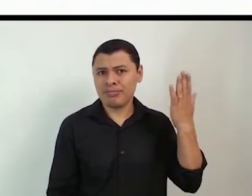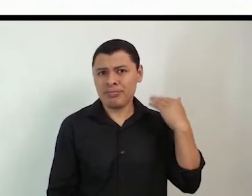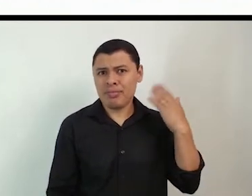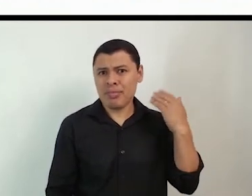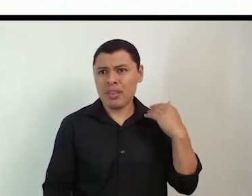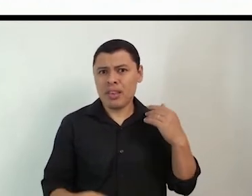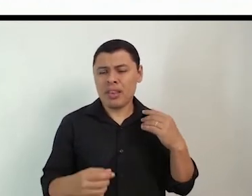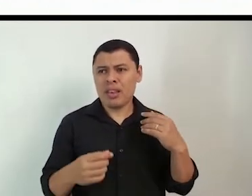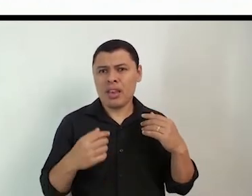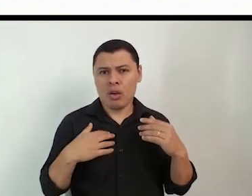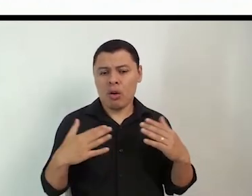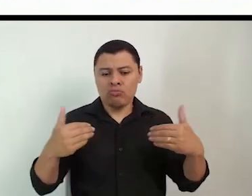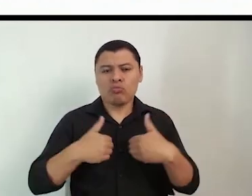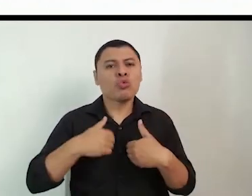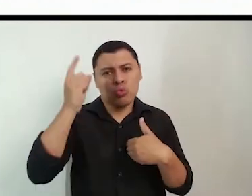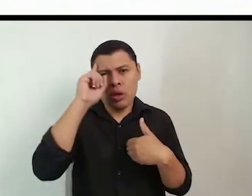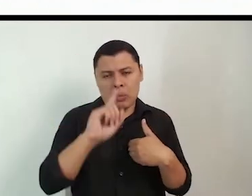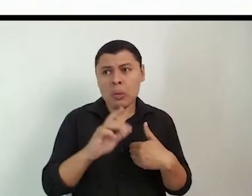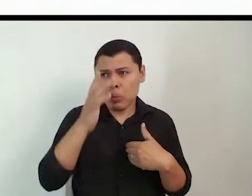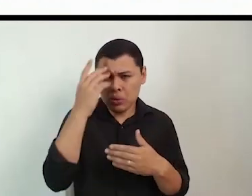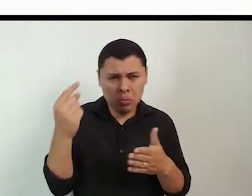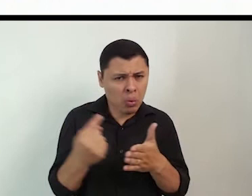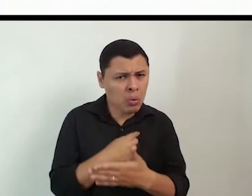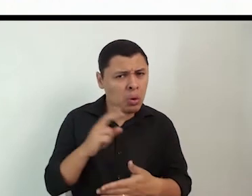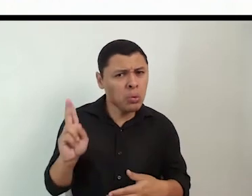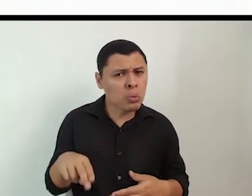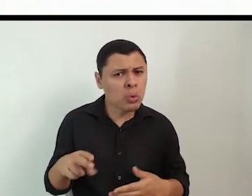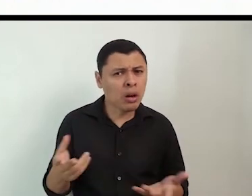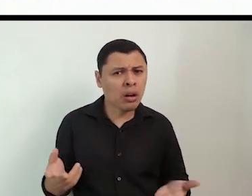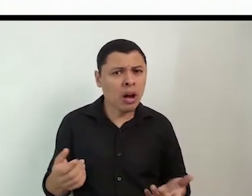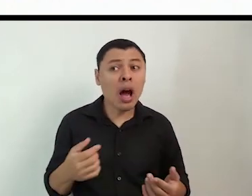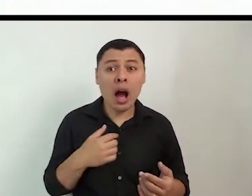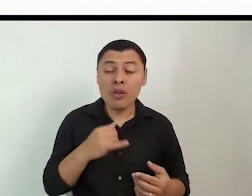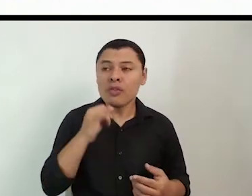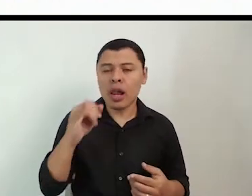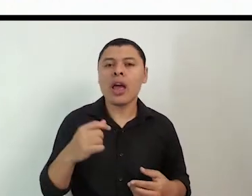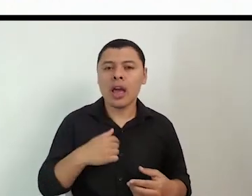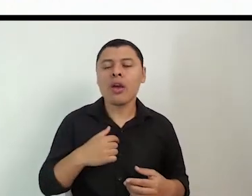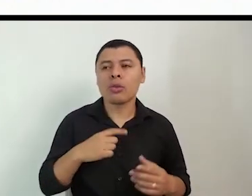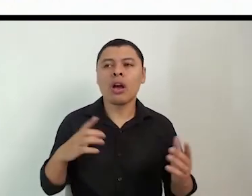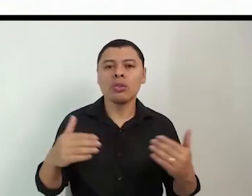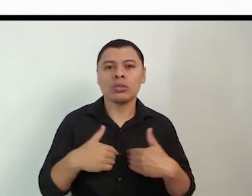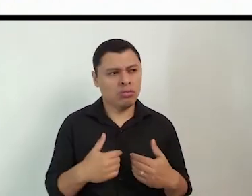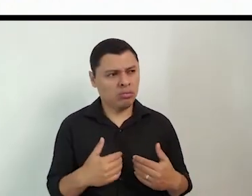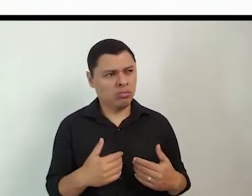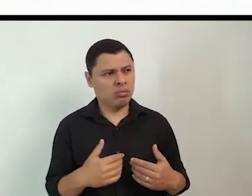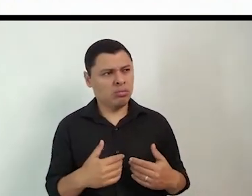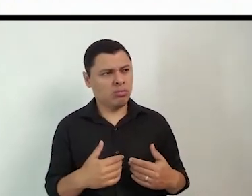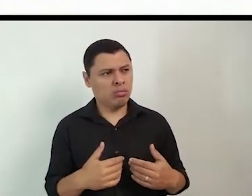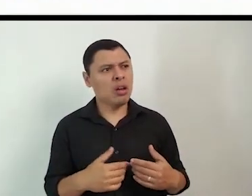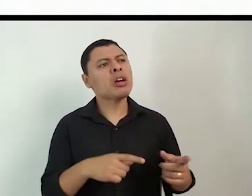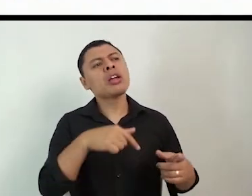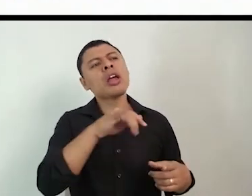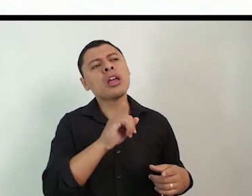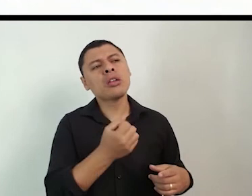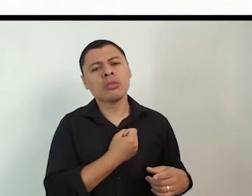Então, você tem que parar para pensar que é isso. E se Quem, tratando em pessoas.